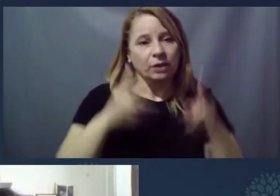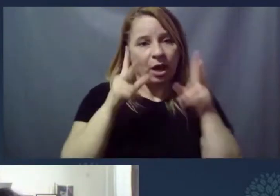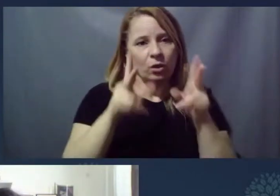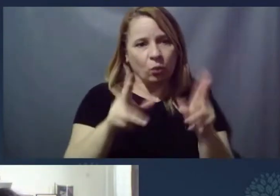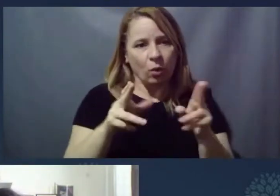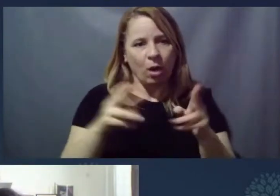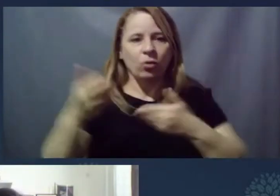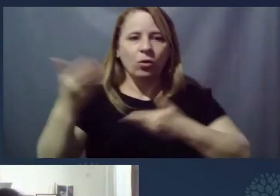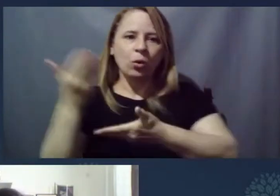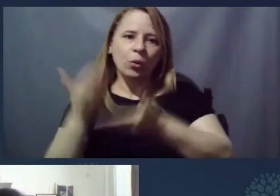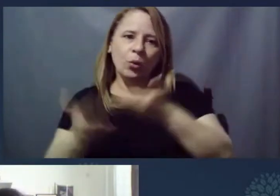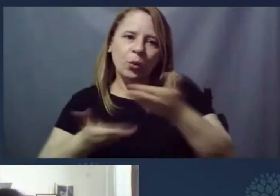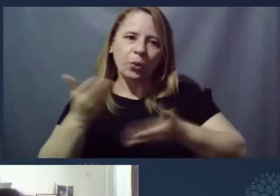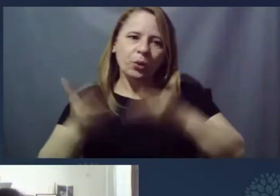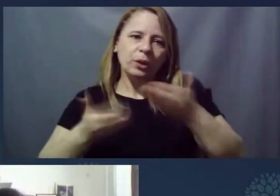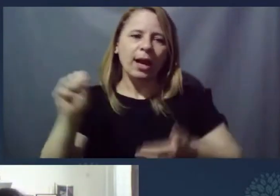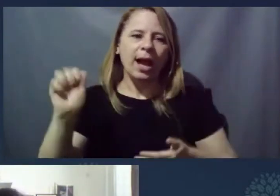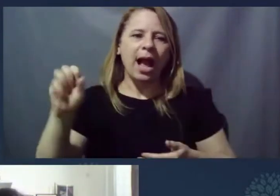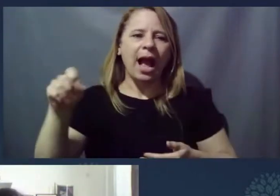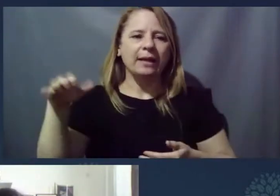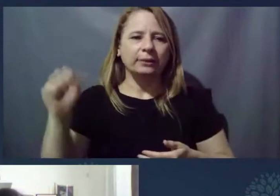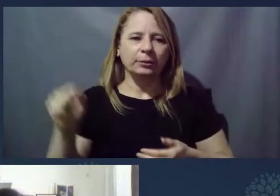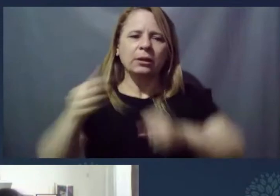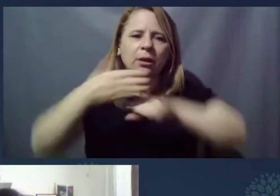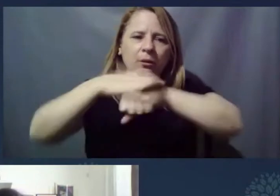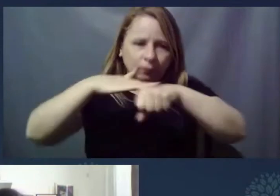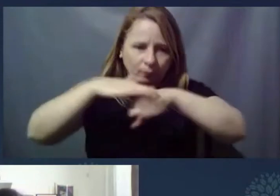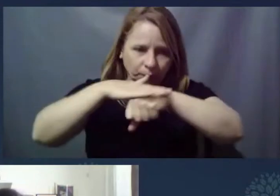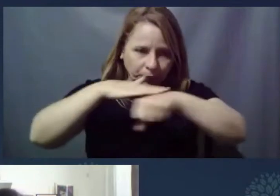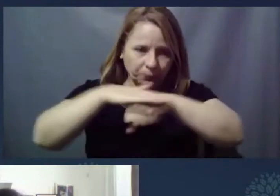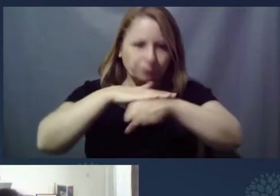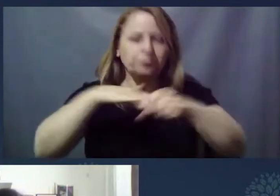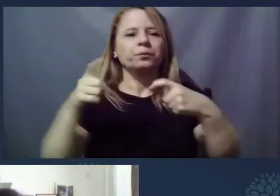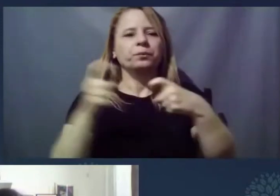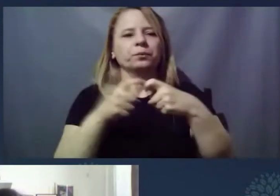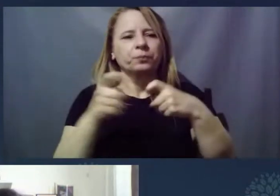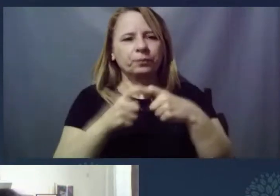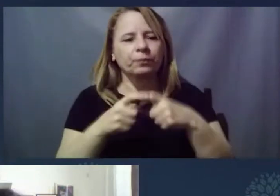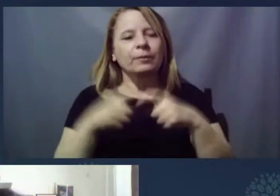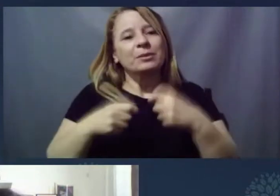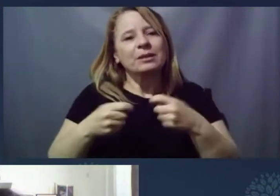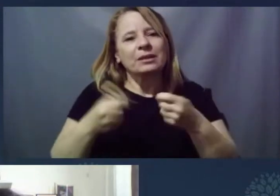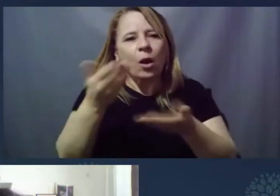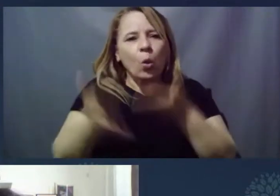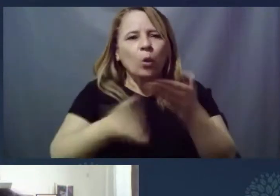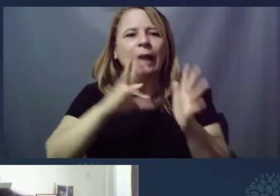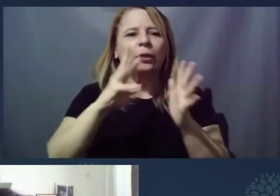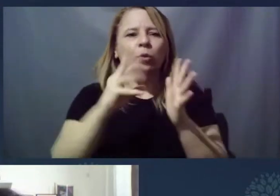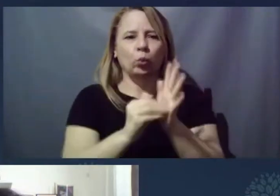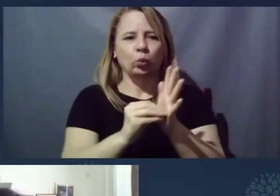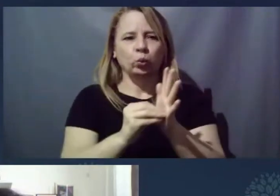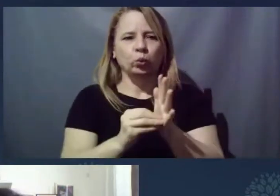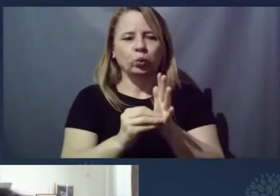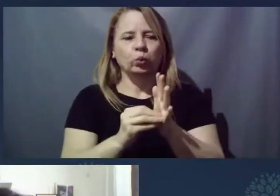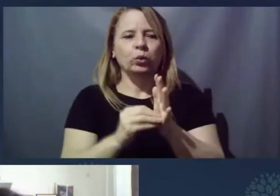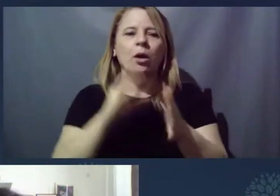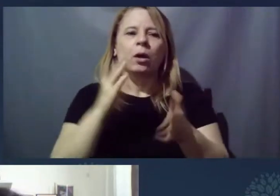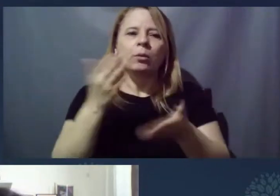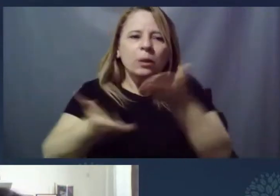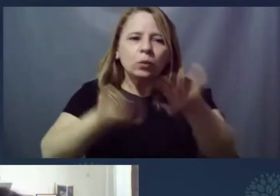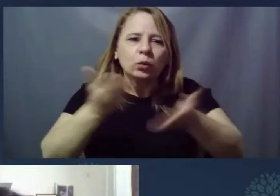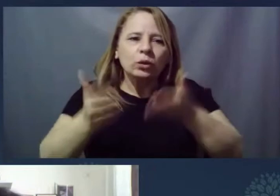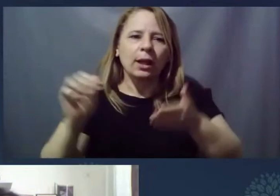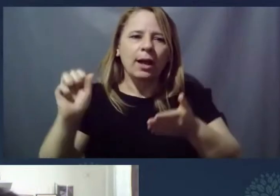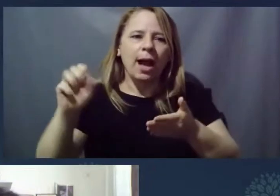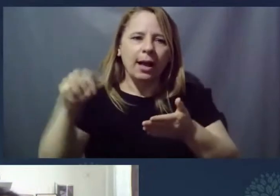não minimizem o efeito, conversem com seus médicos, que a gente, na verdade, tem que fazer um tratamento geral, tanto para a asma quanto para a ansiedade, quando ela está presente